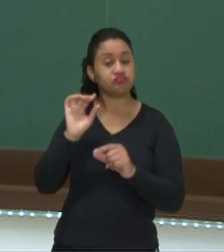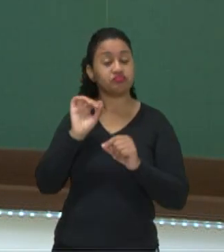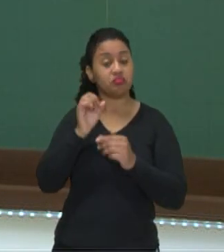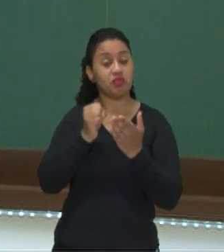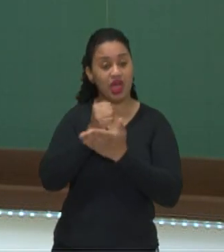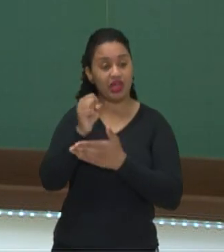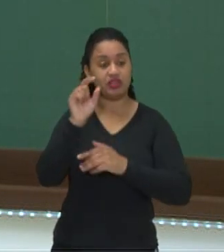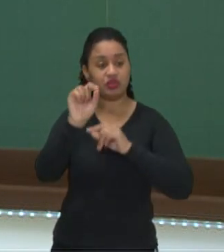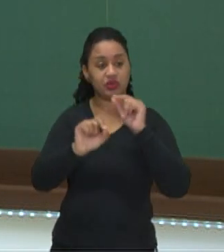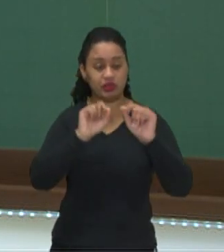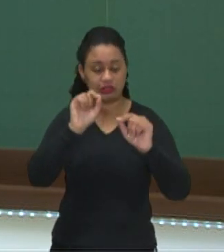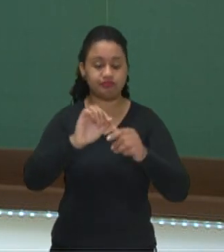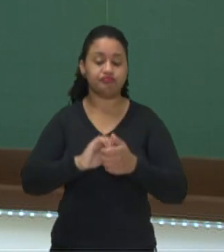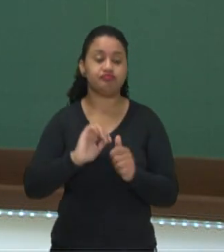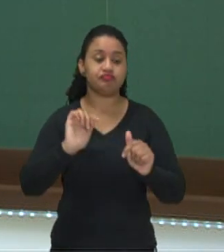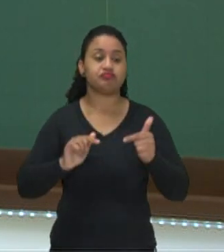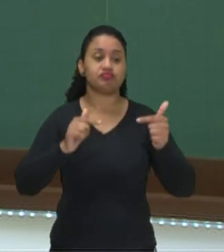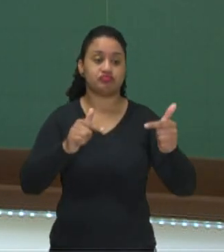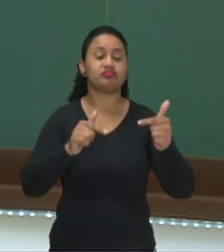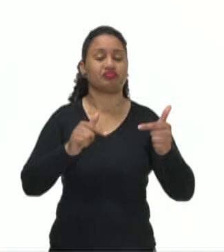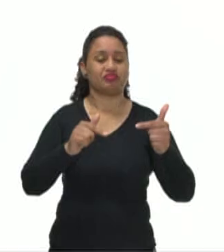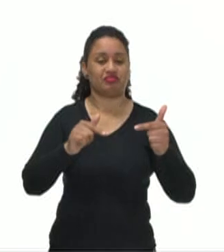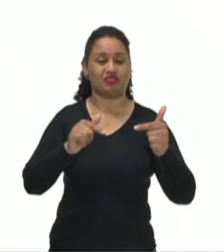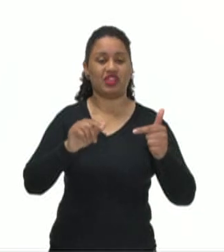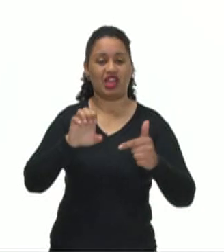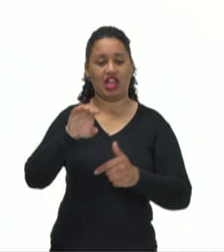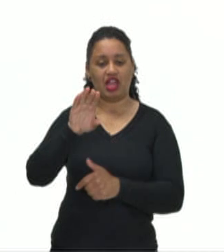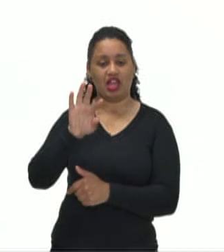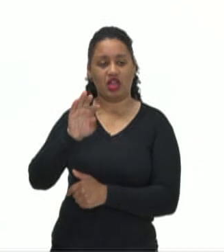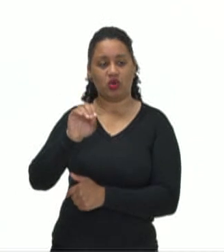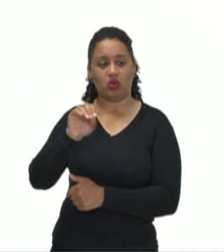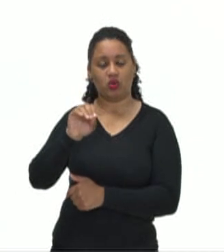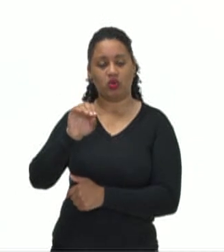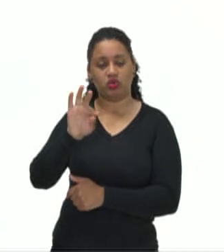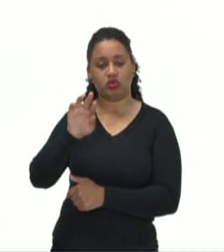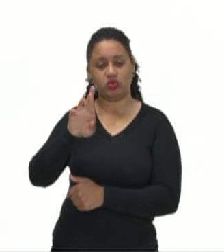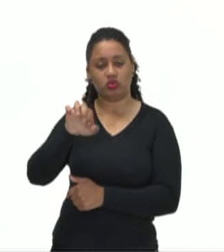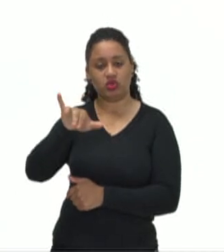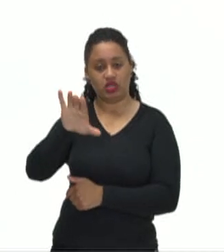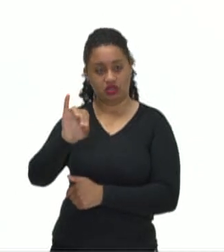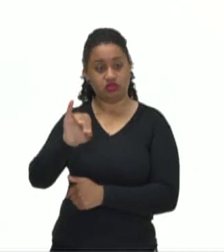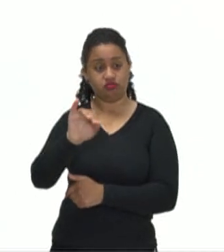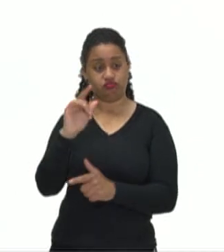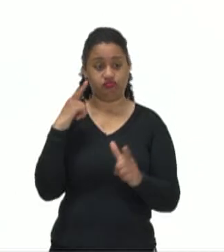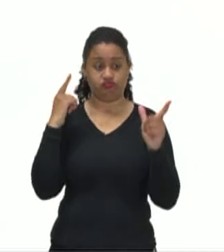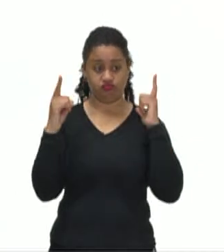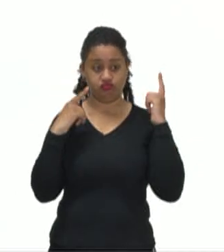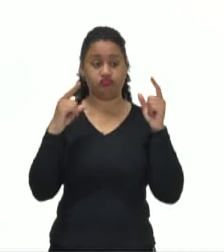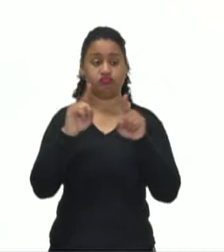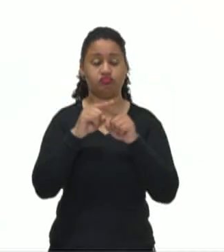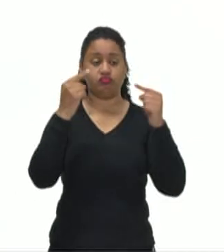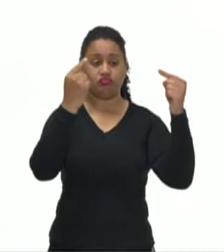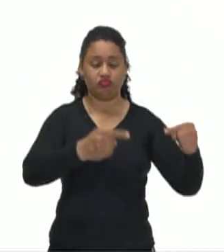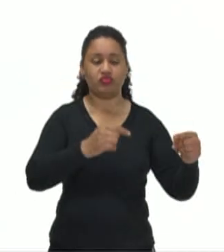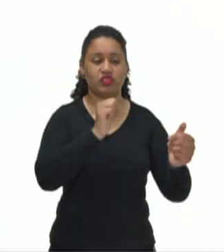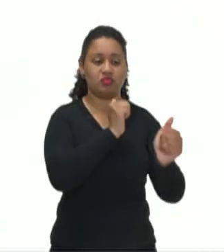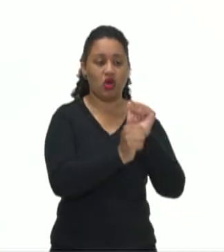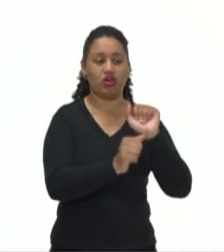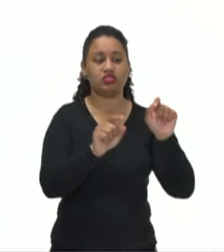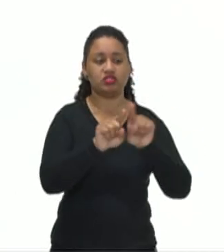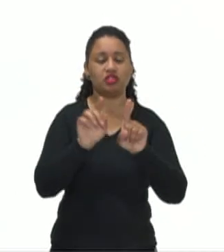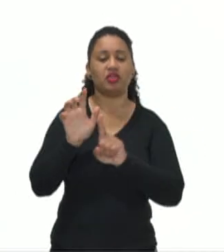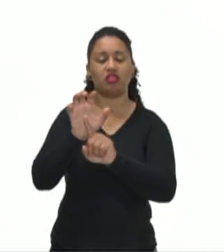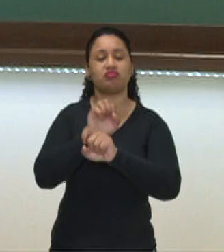o básico. A atuação do ecoturismo no lazer, as competições esportivas e a influência da mídia.